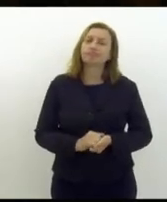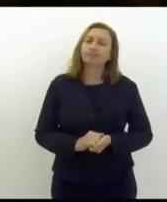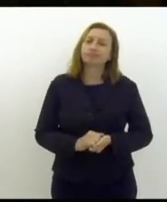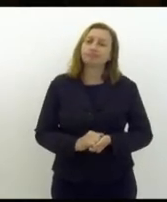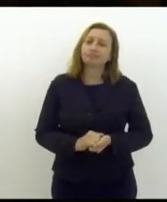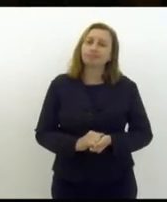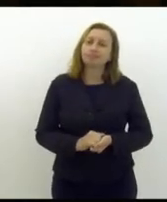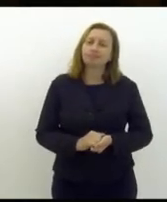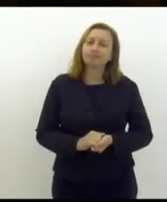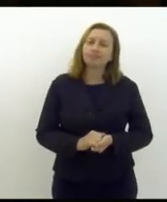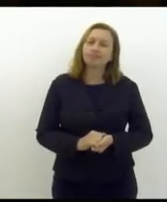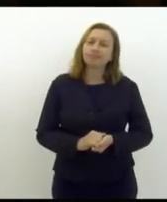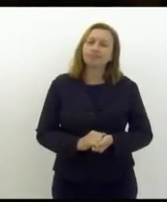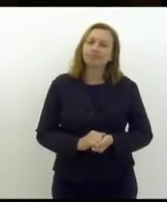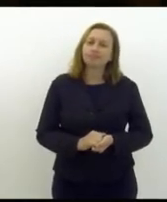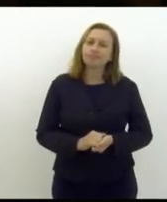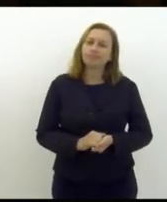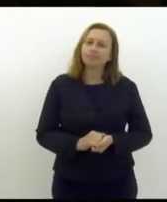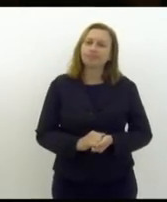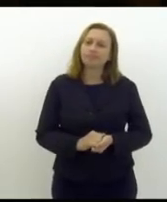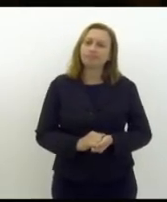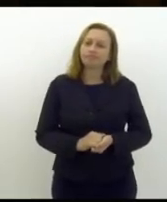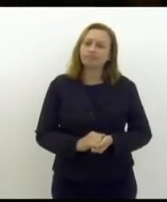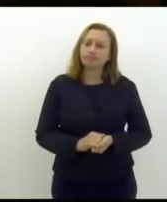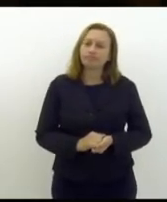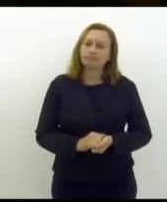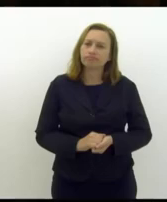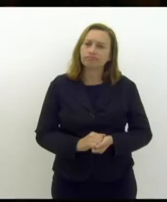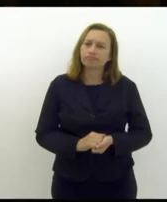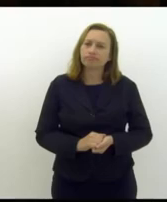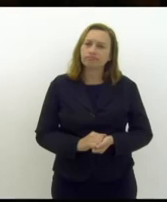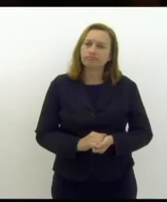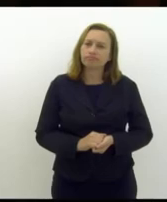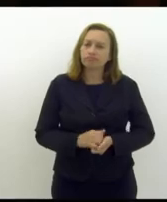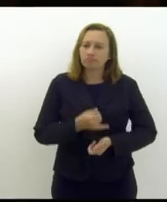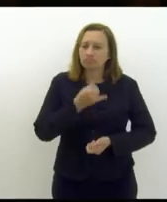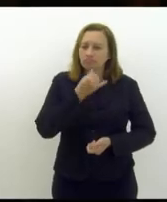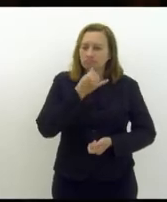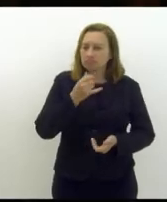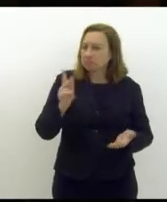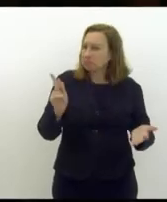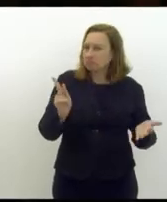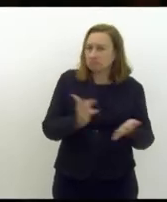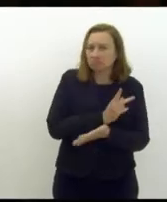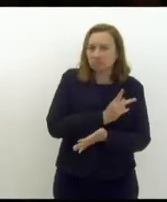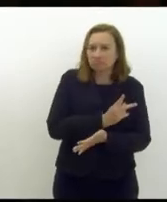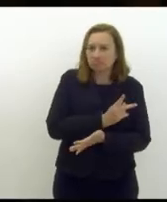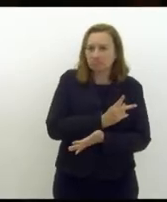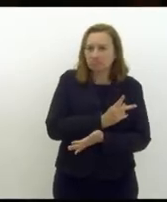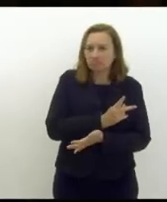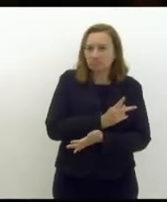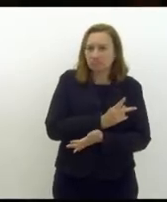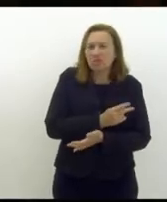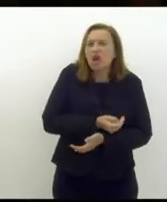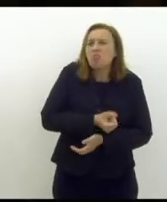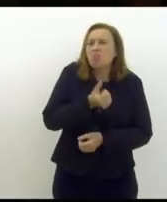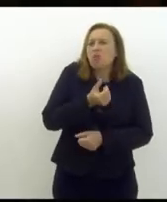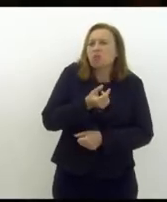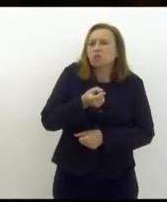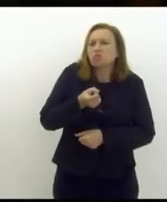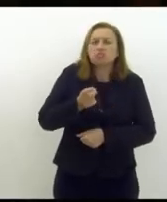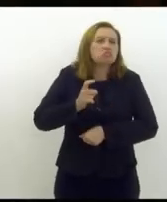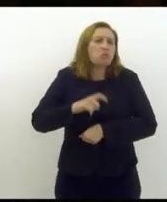a indignação com o fato que aconteceu há poucas horas